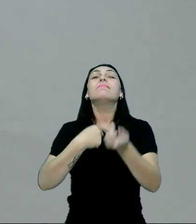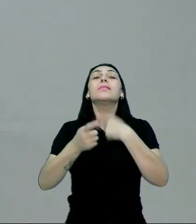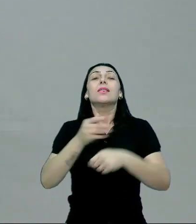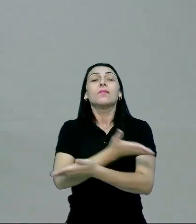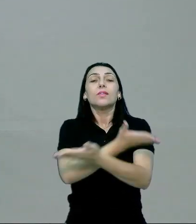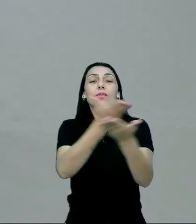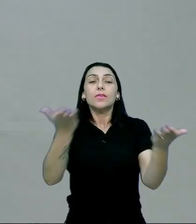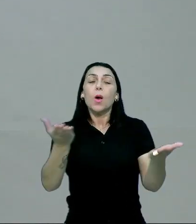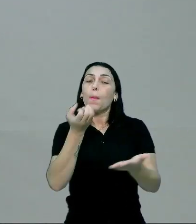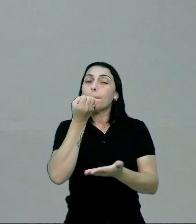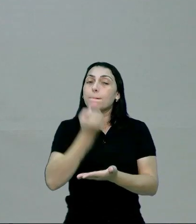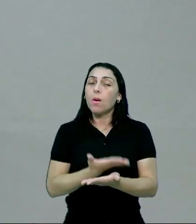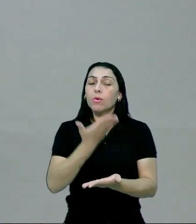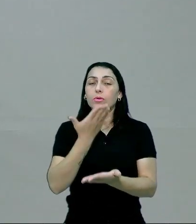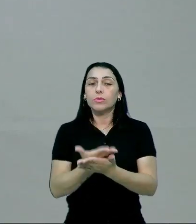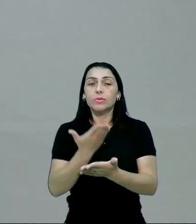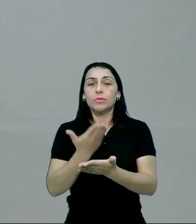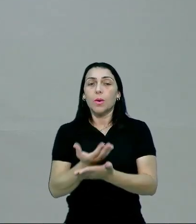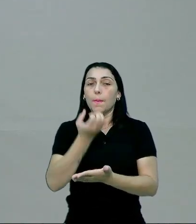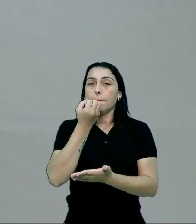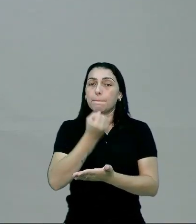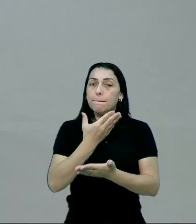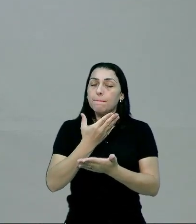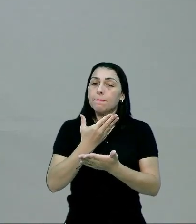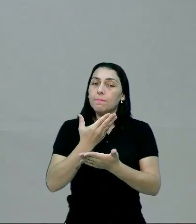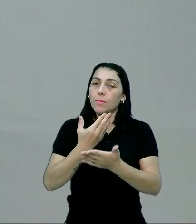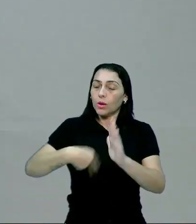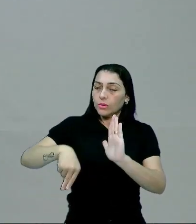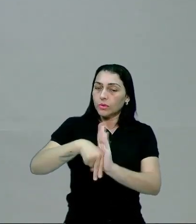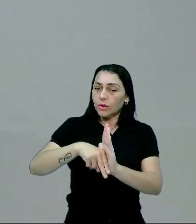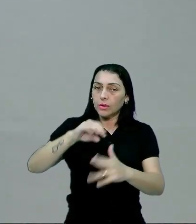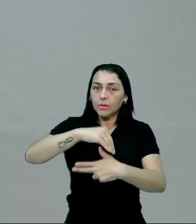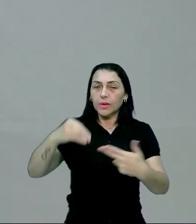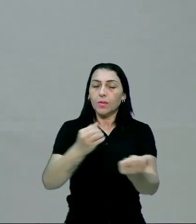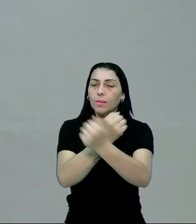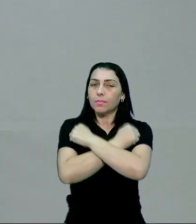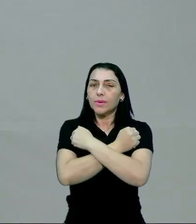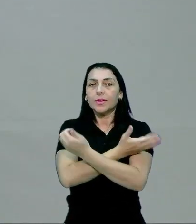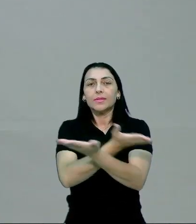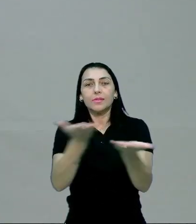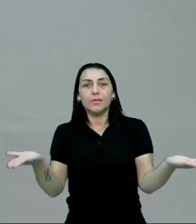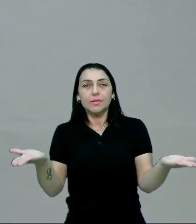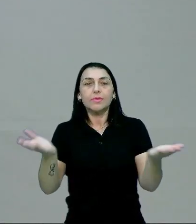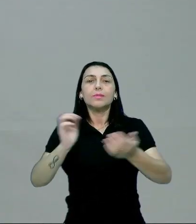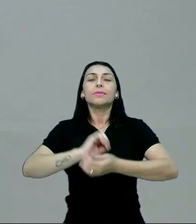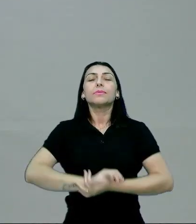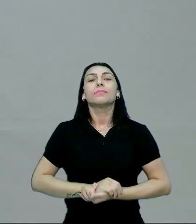vocês um bom estudo e um bom desempenho no Enem. Um abraço a todos.